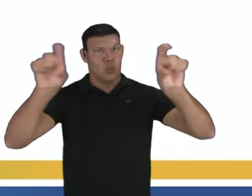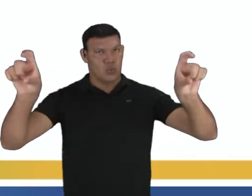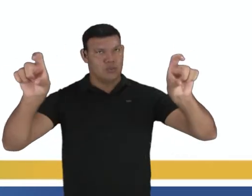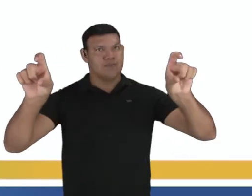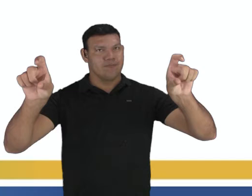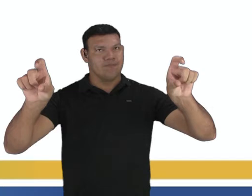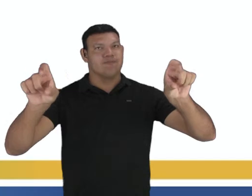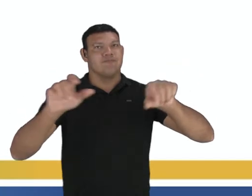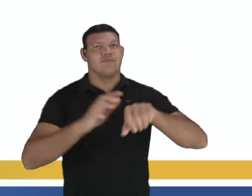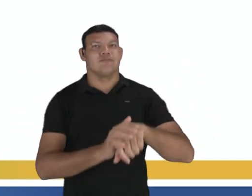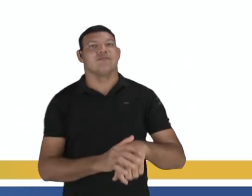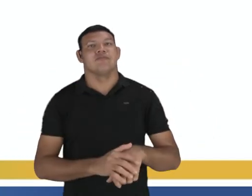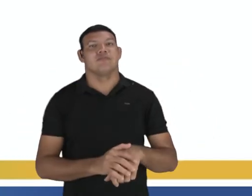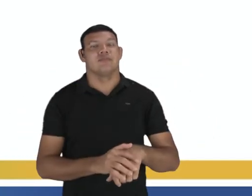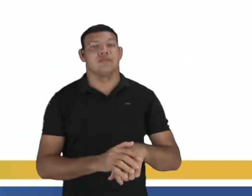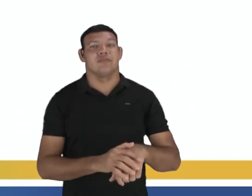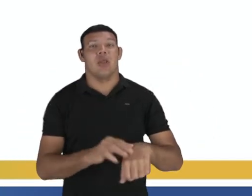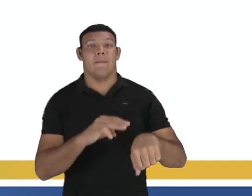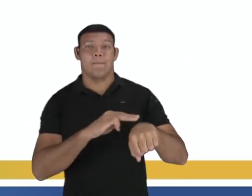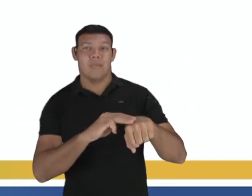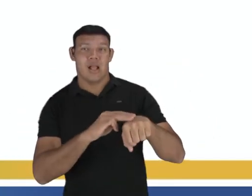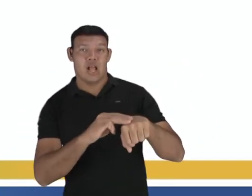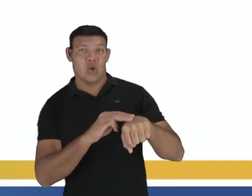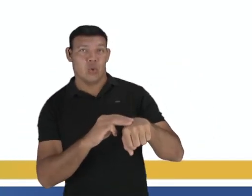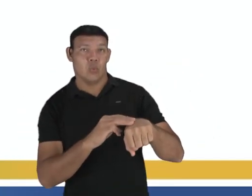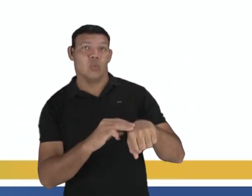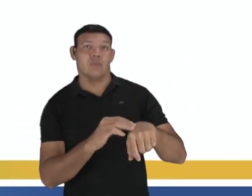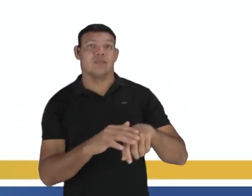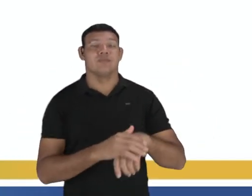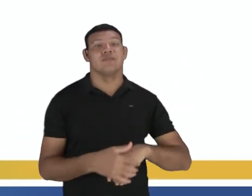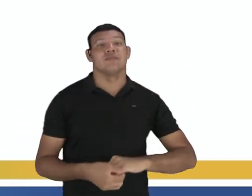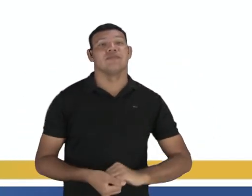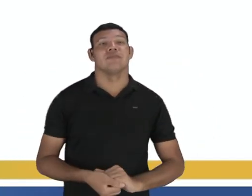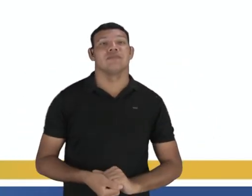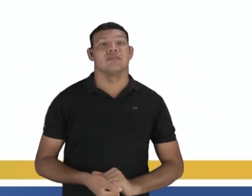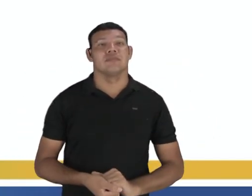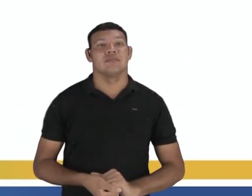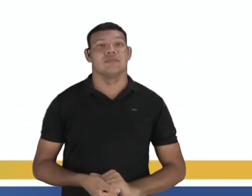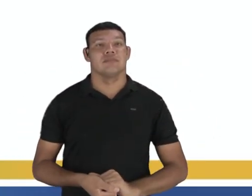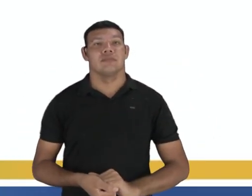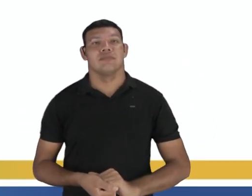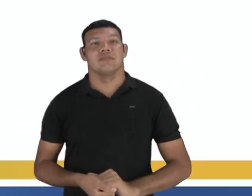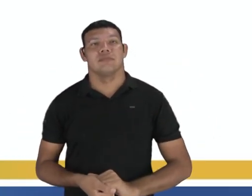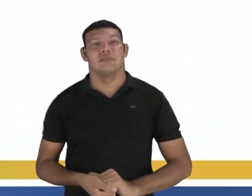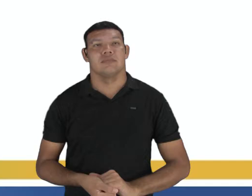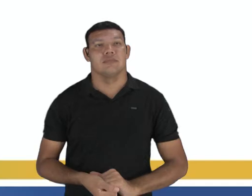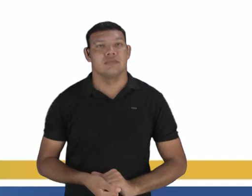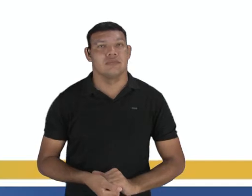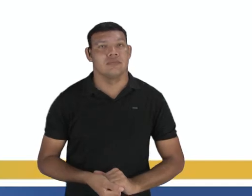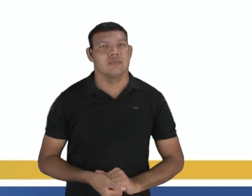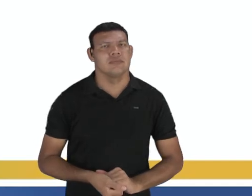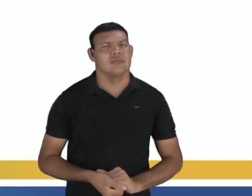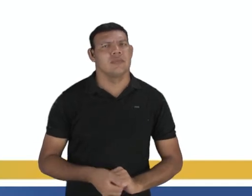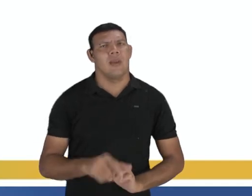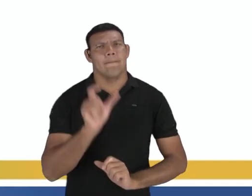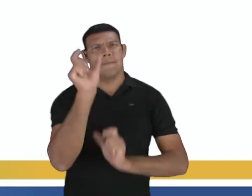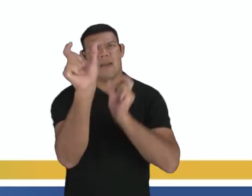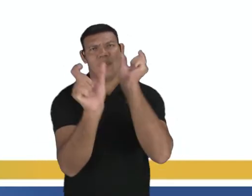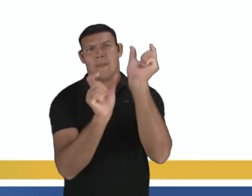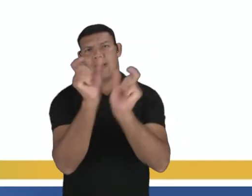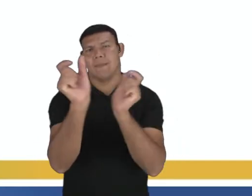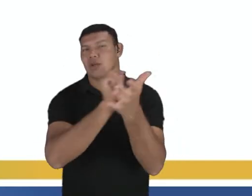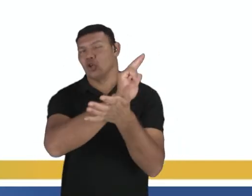se, salvo se, a menos que, a não ser que, sem que, uma vez que, com verbo